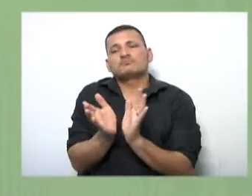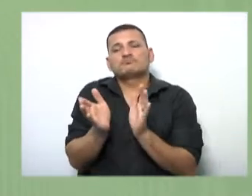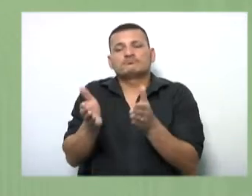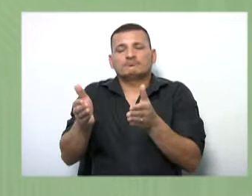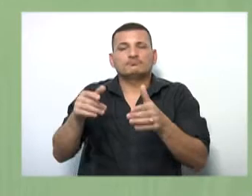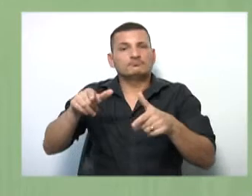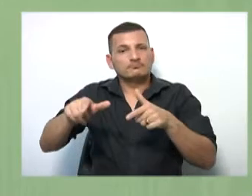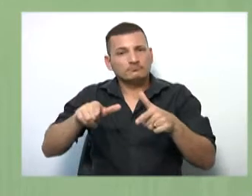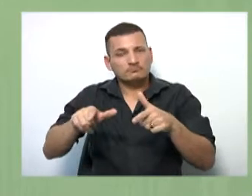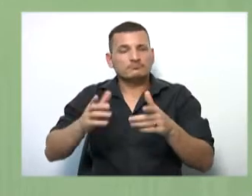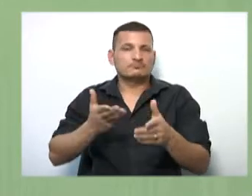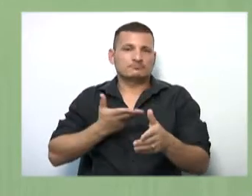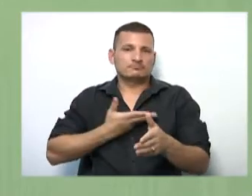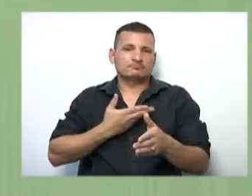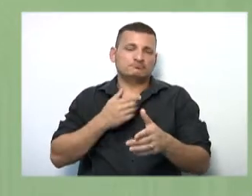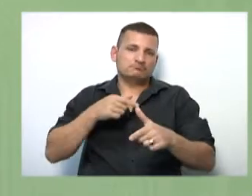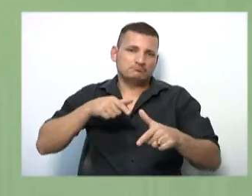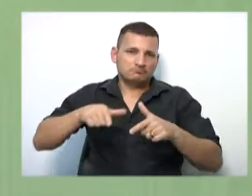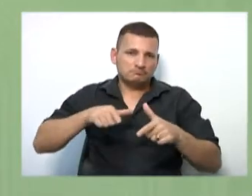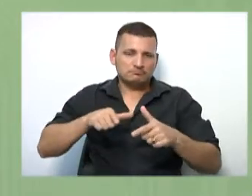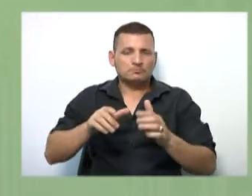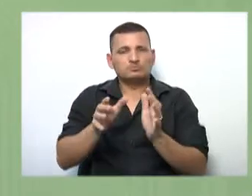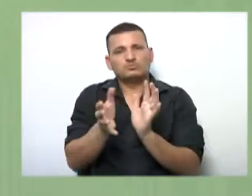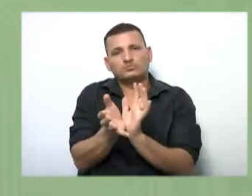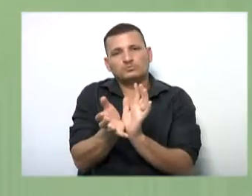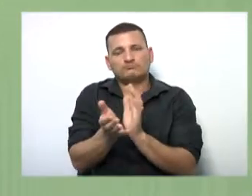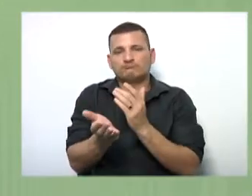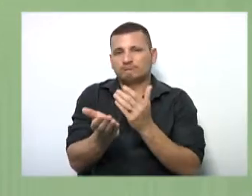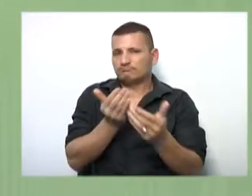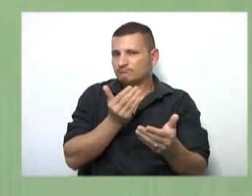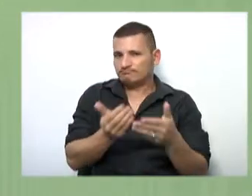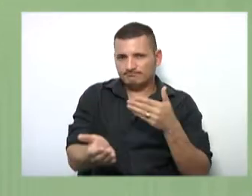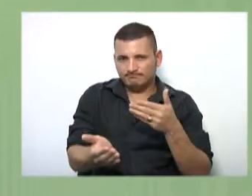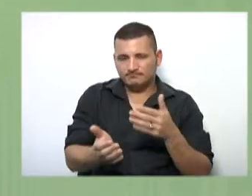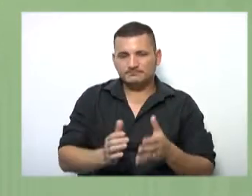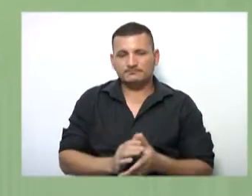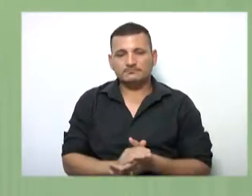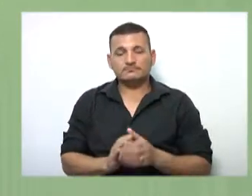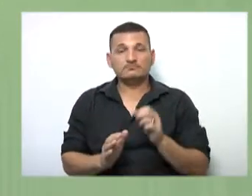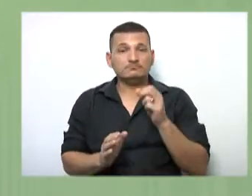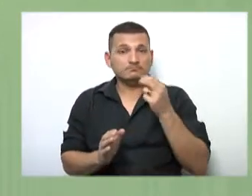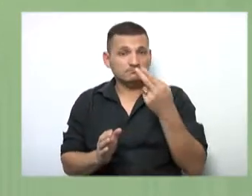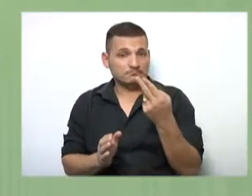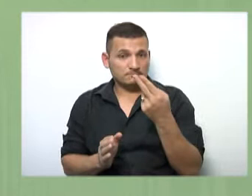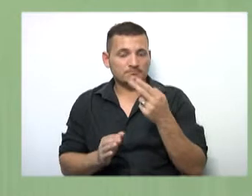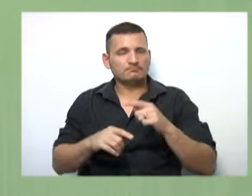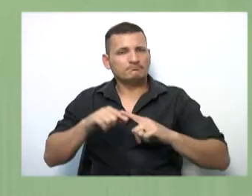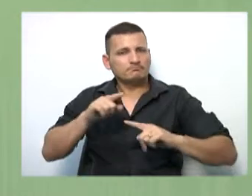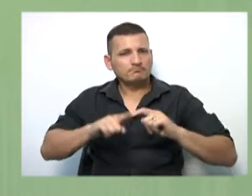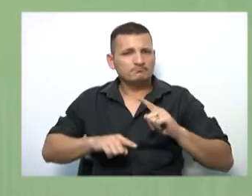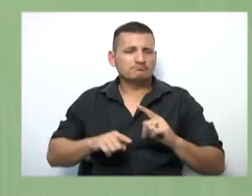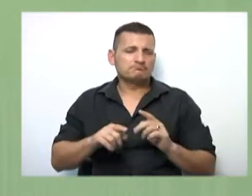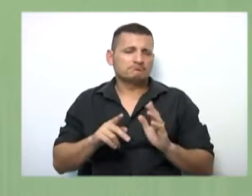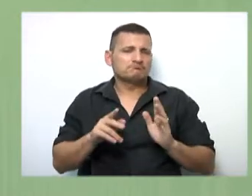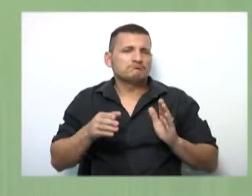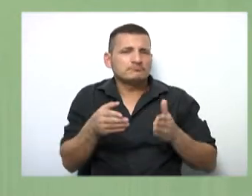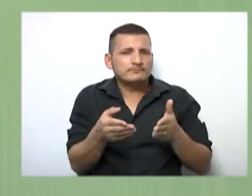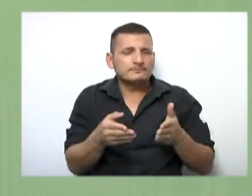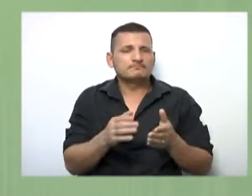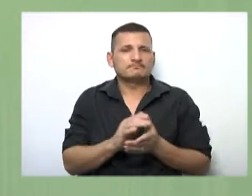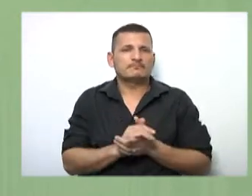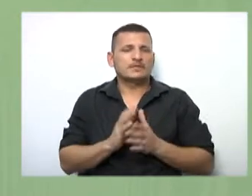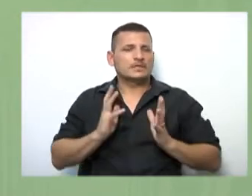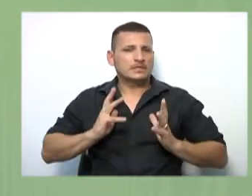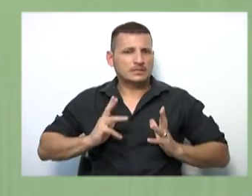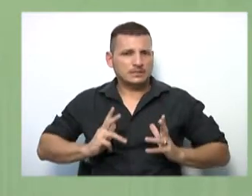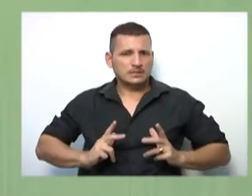de trabalho, para um grupo qualquer. Ou produtos específicos, como de limpeza para um condomínio ou